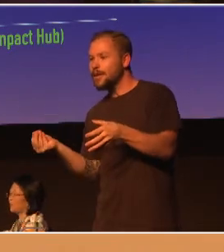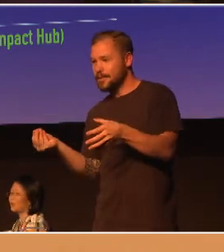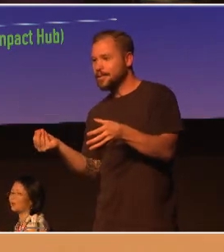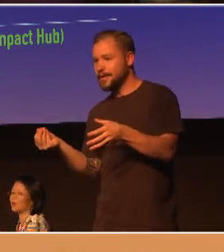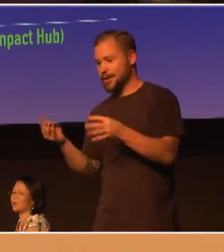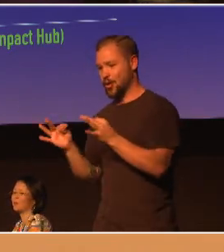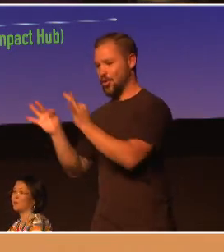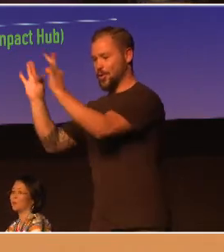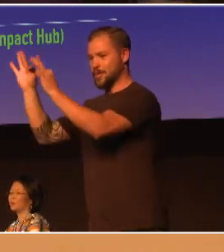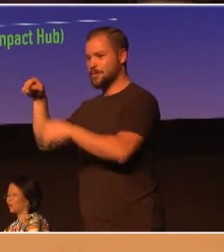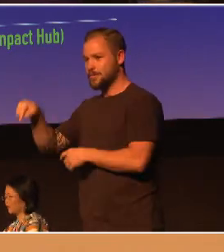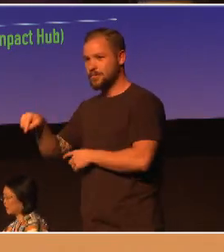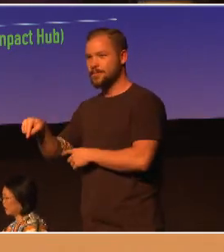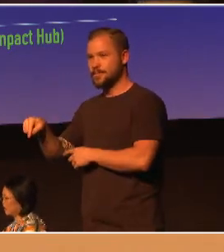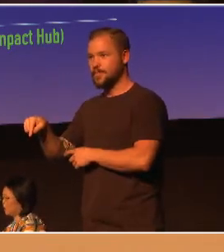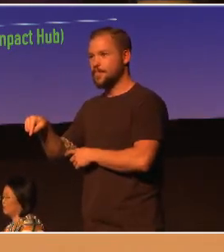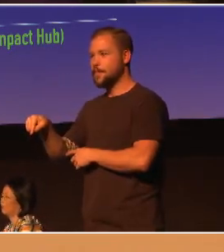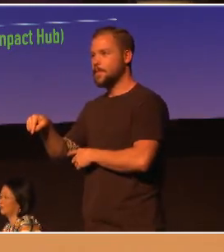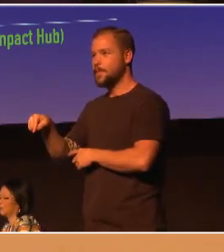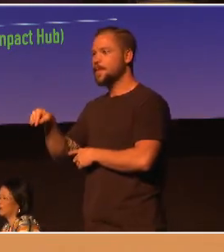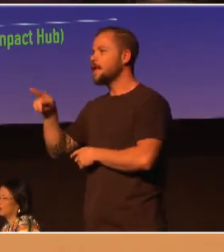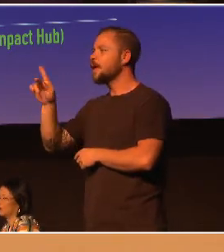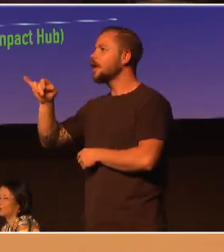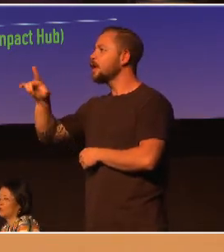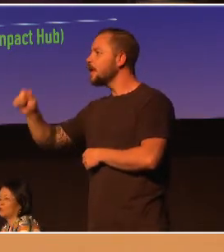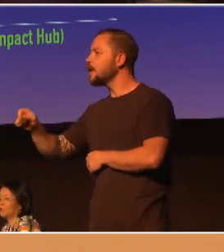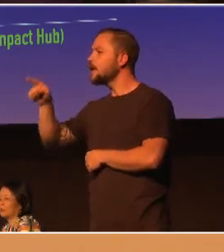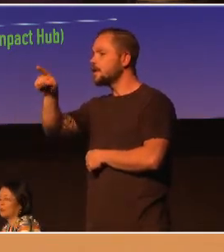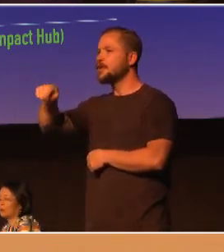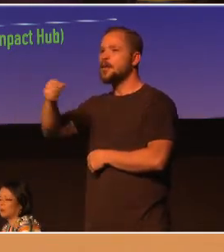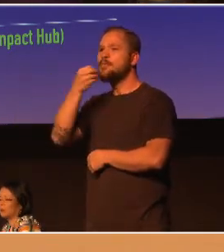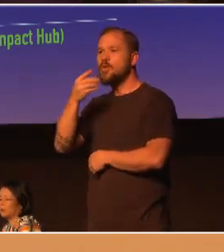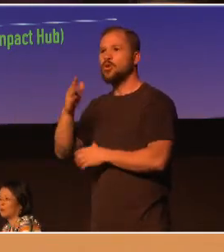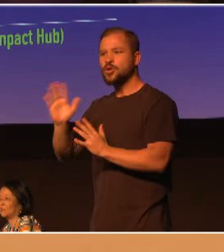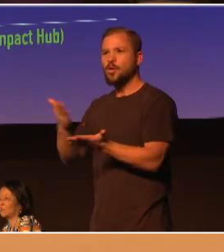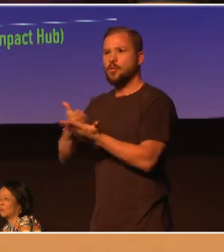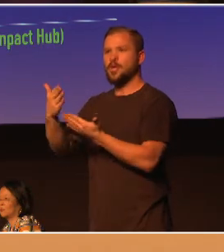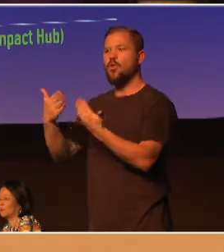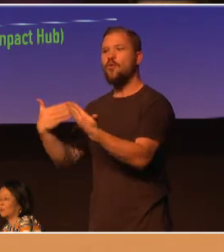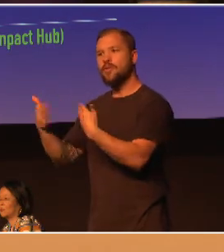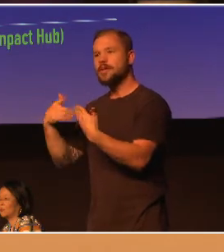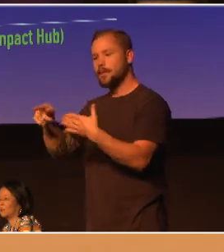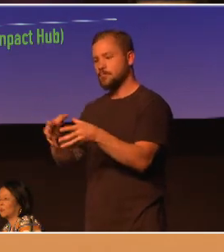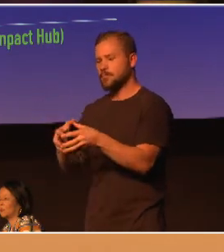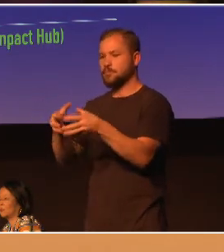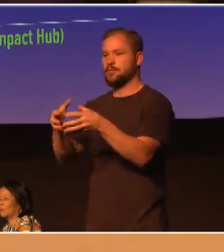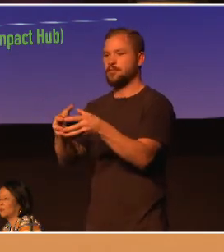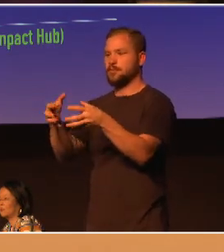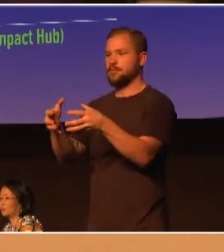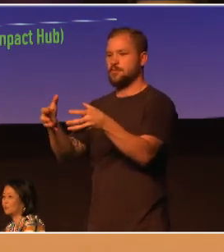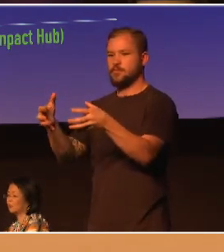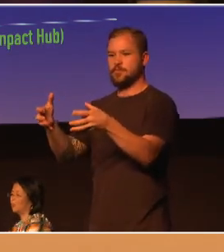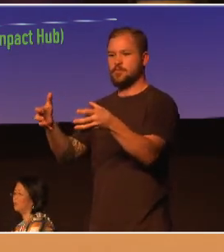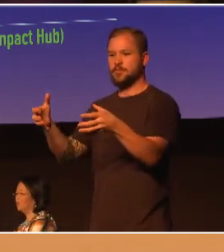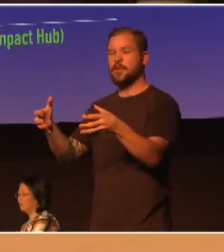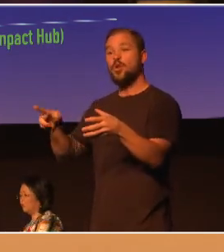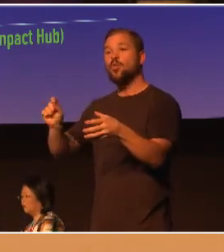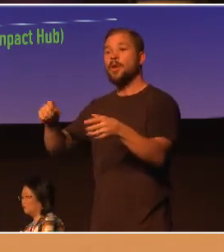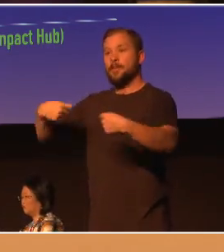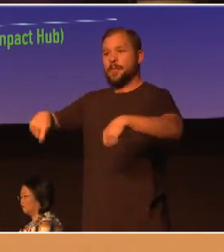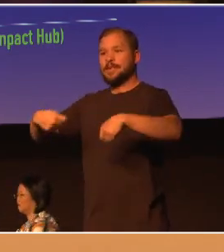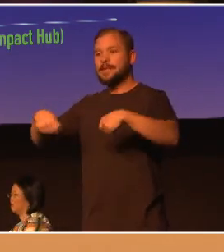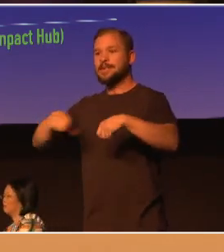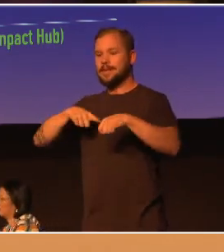estiver aqui na frente, a Keila ali, acho que vale a pena conversar, e acho que é nesse sentido que você falou mesmo. É preciso ter